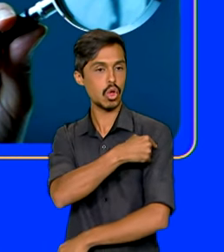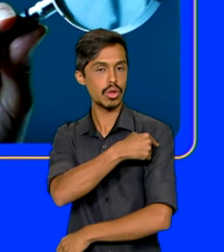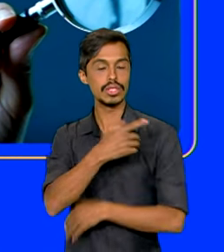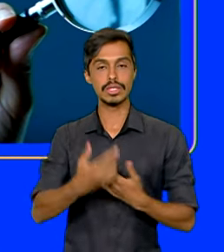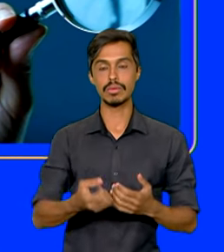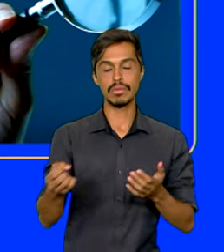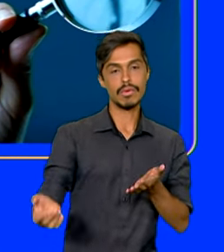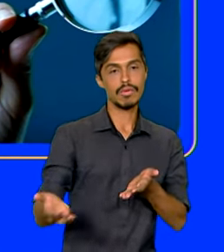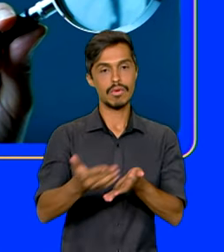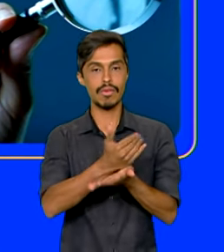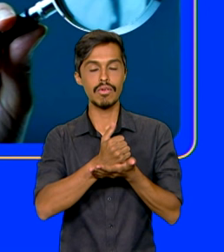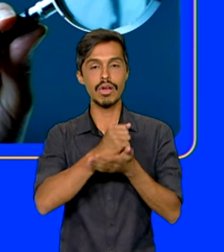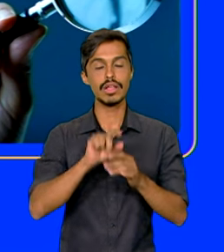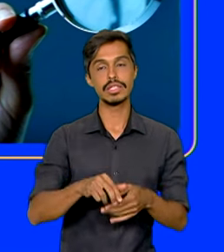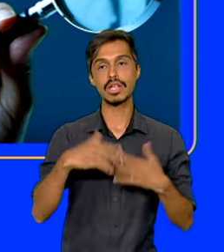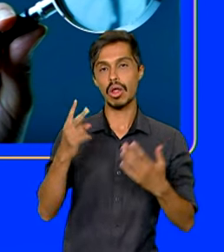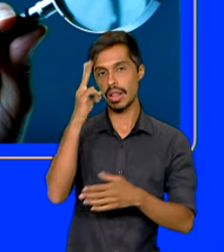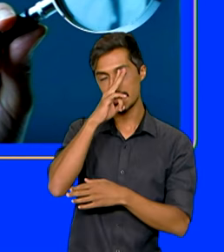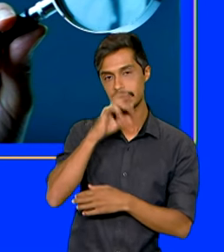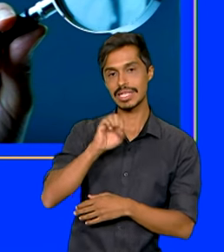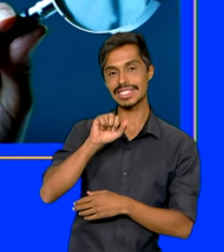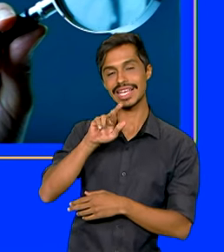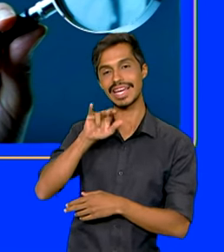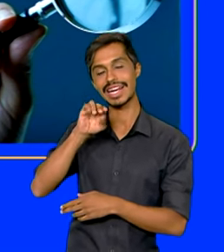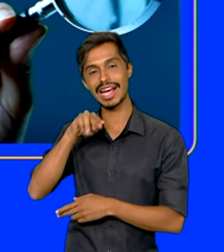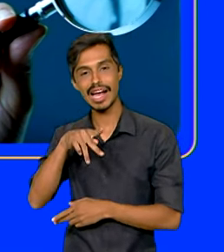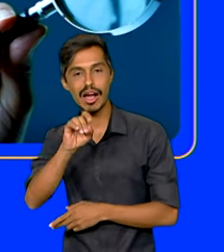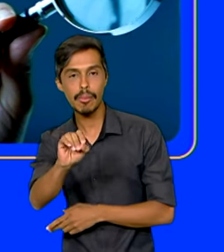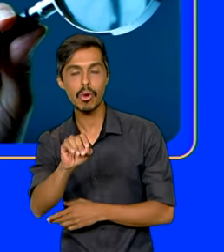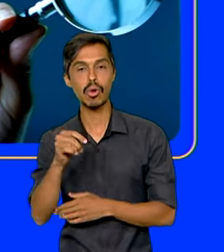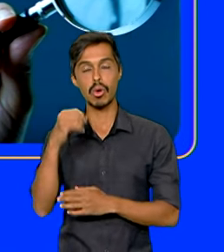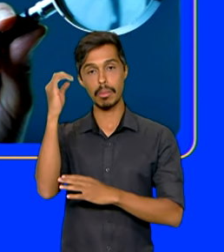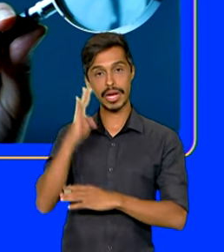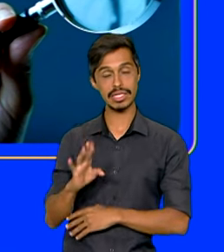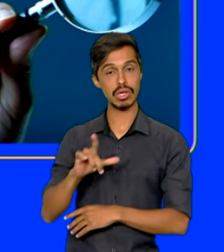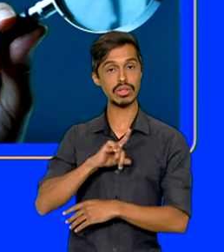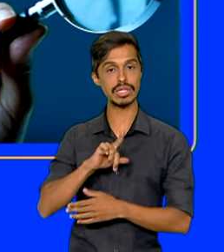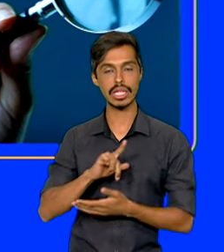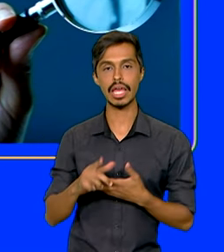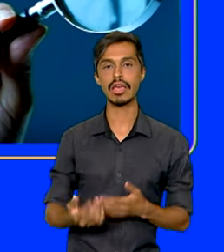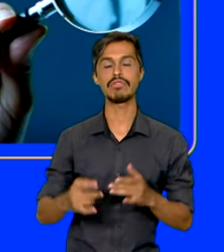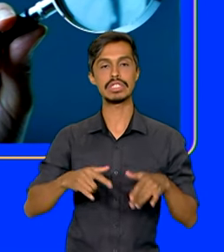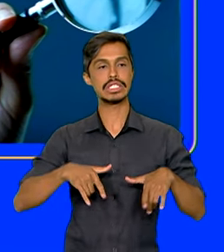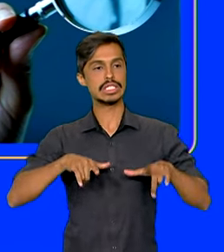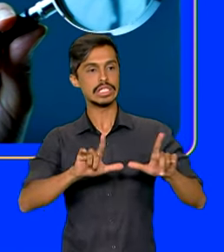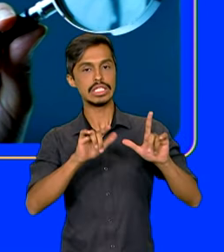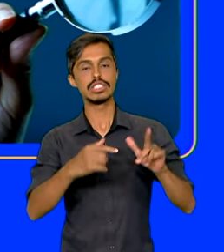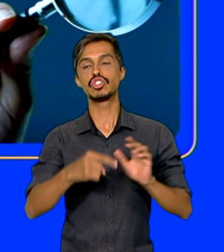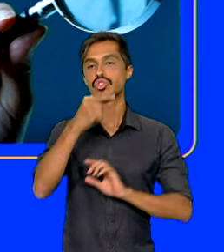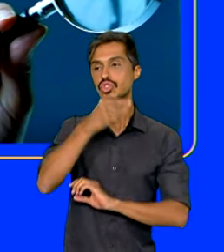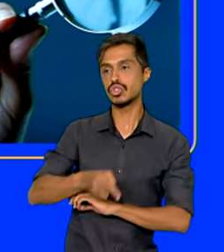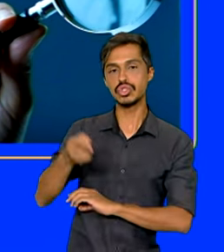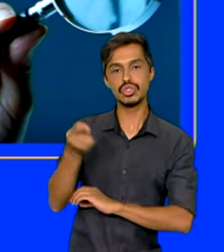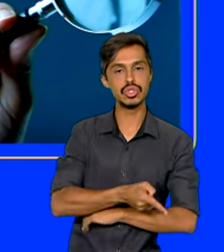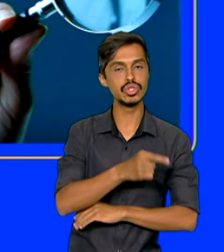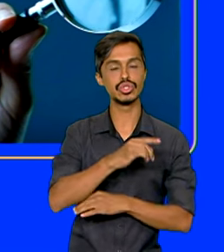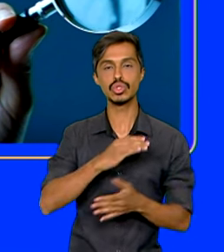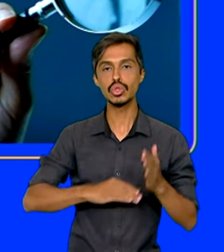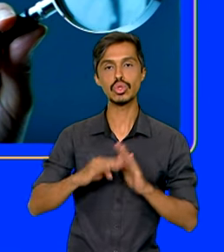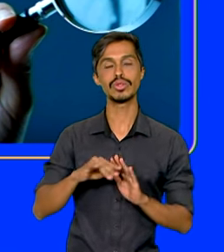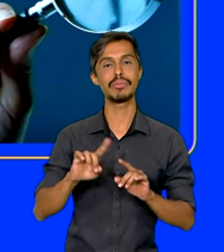já teve, no caso de sarampo, que foi uma doença que o Brasil teve certificado de eliminação e que